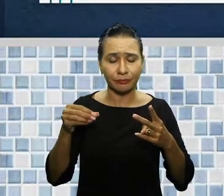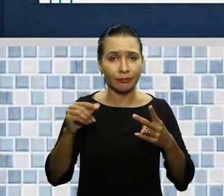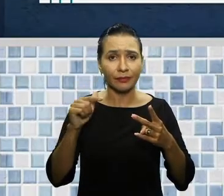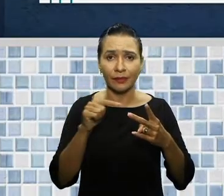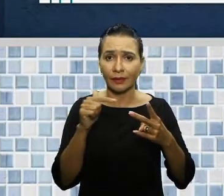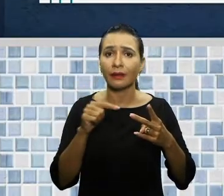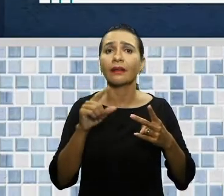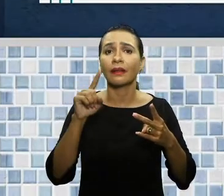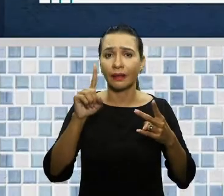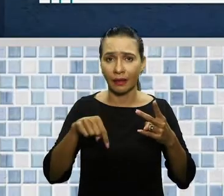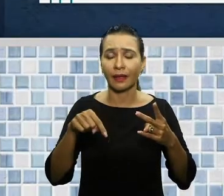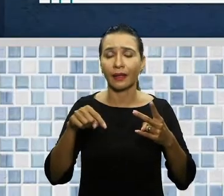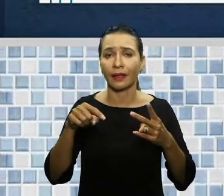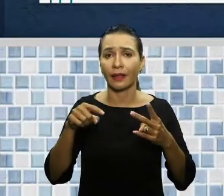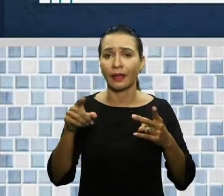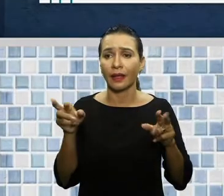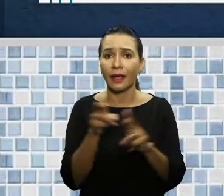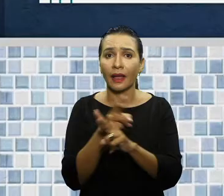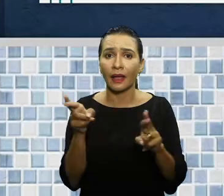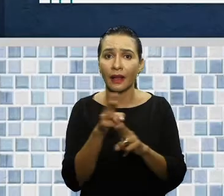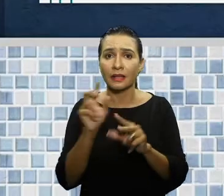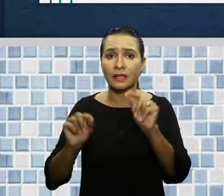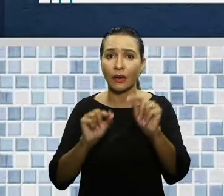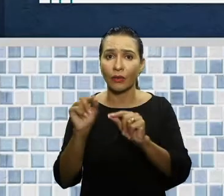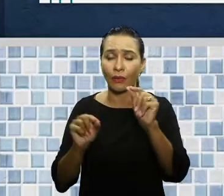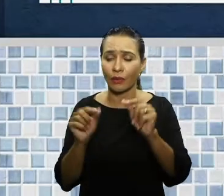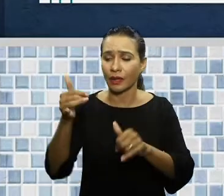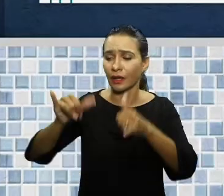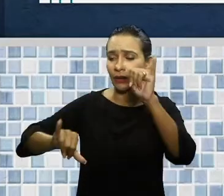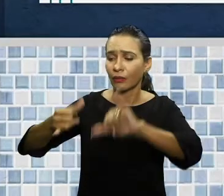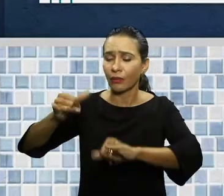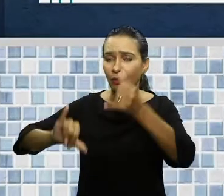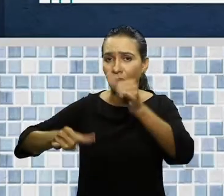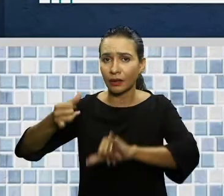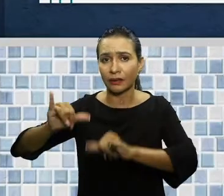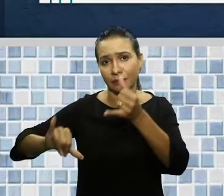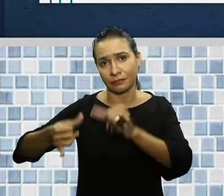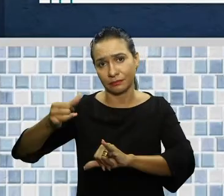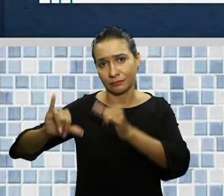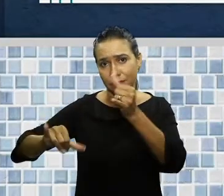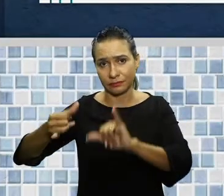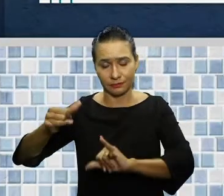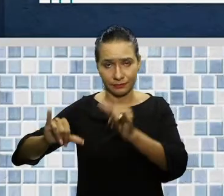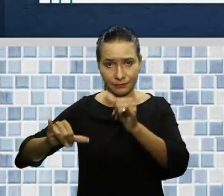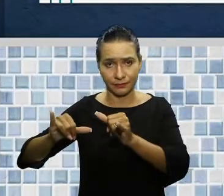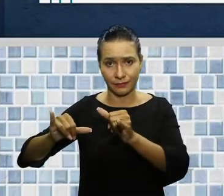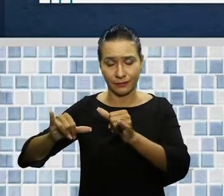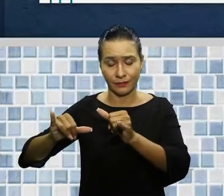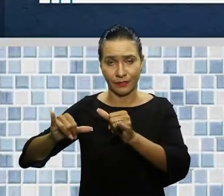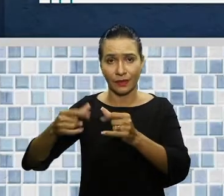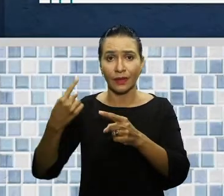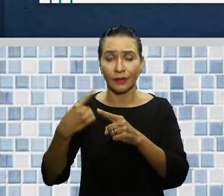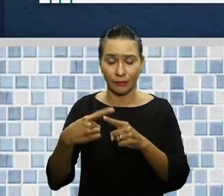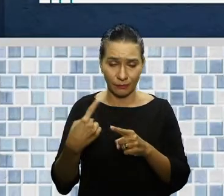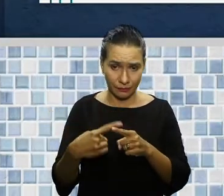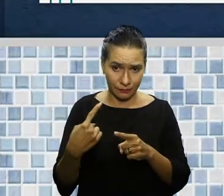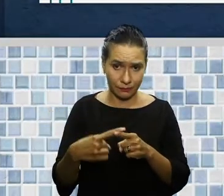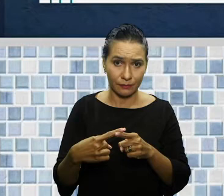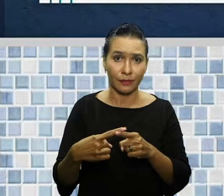também com a degradação química, que está pontuada mais ali embaixo, porque é exatamente por